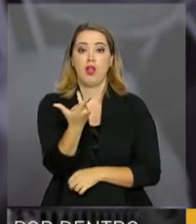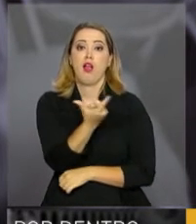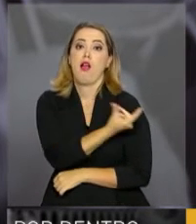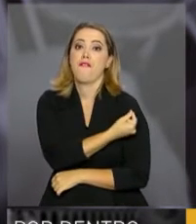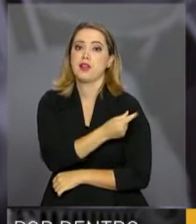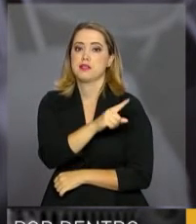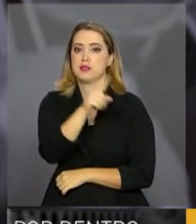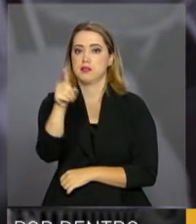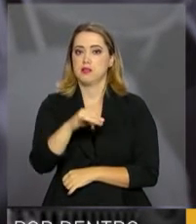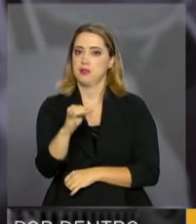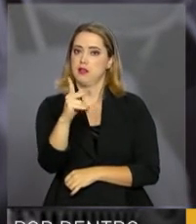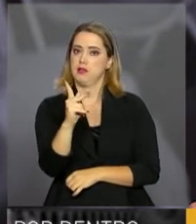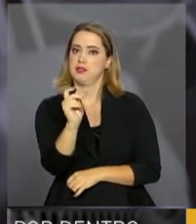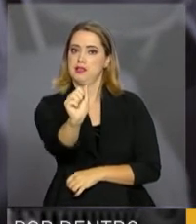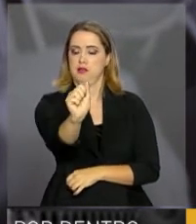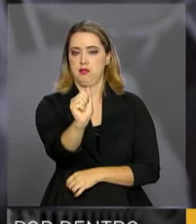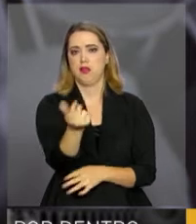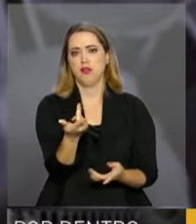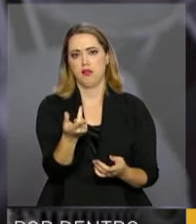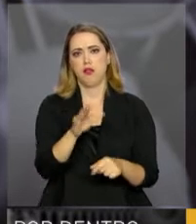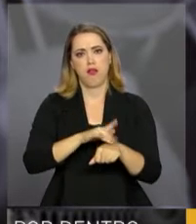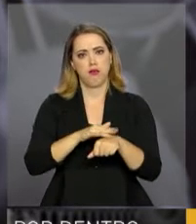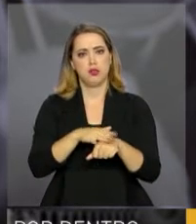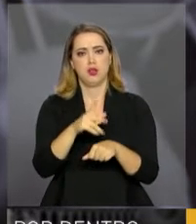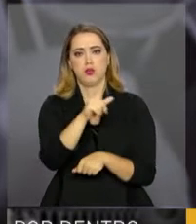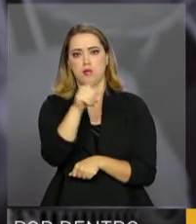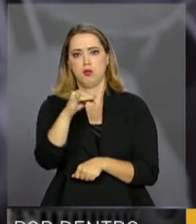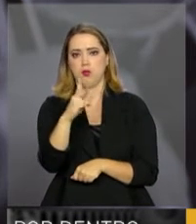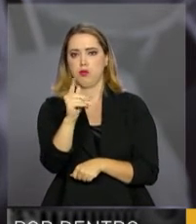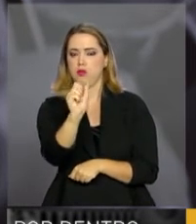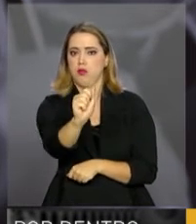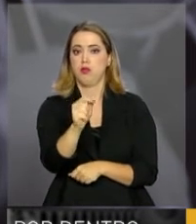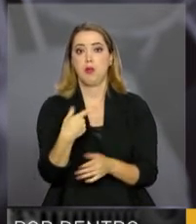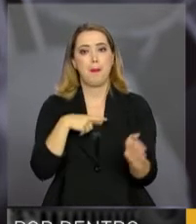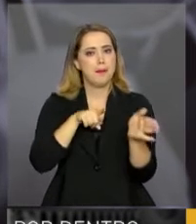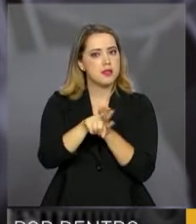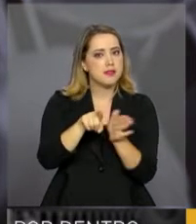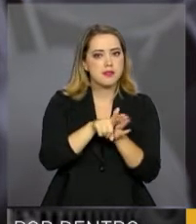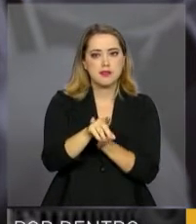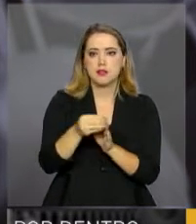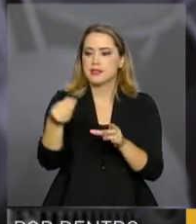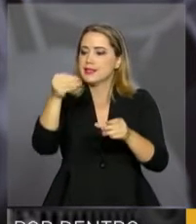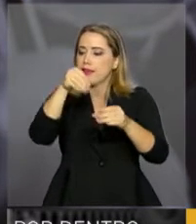da Zika, fruto de pesquisas intensas acontecidas no Brasil.